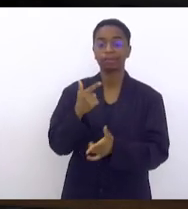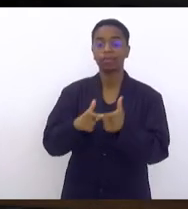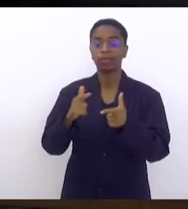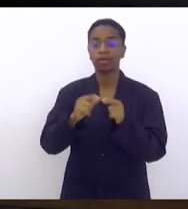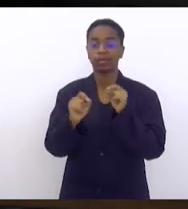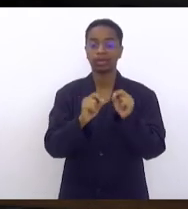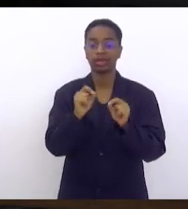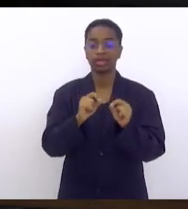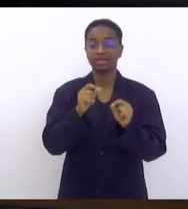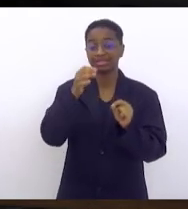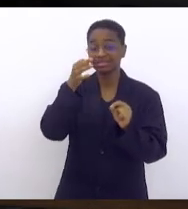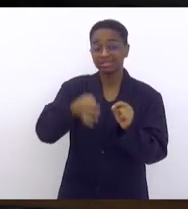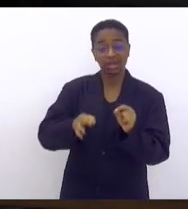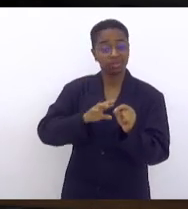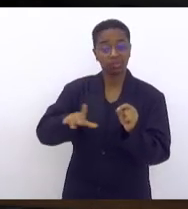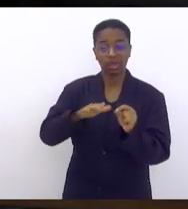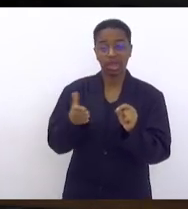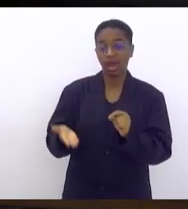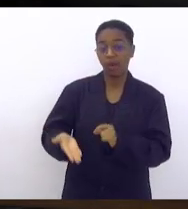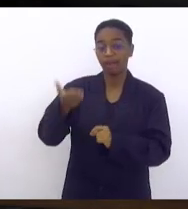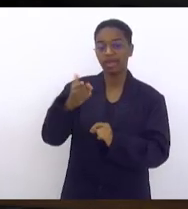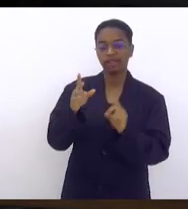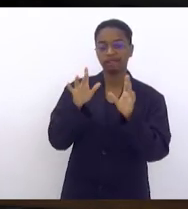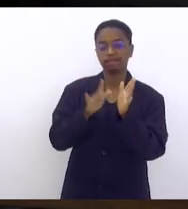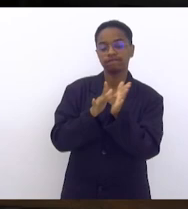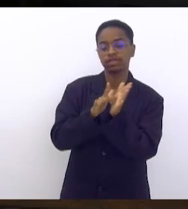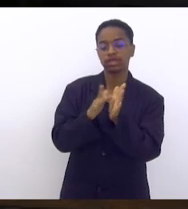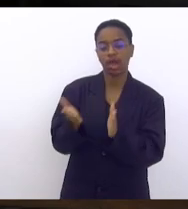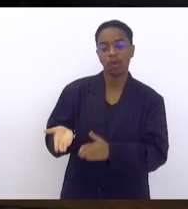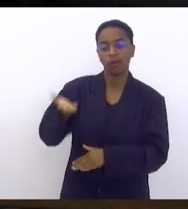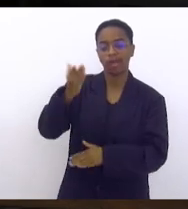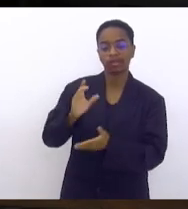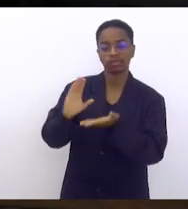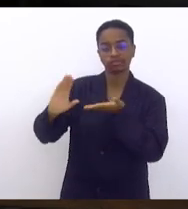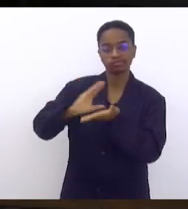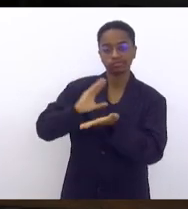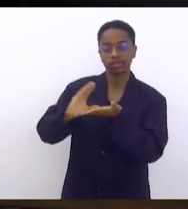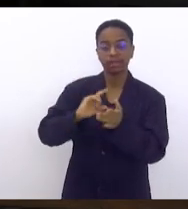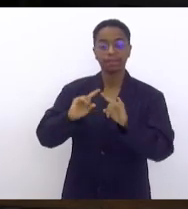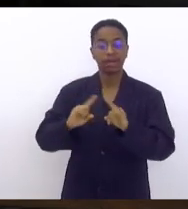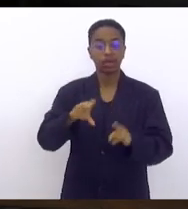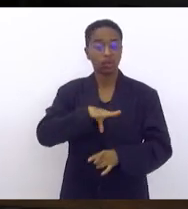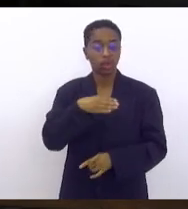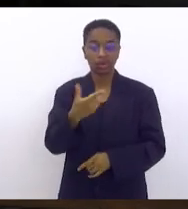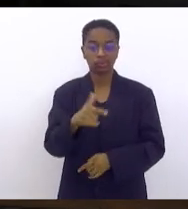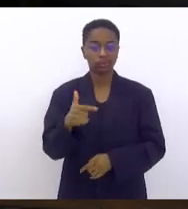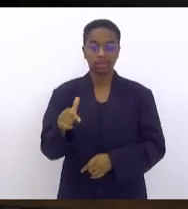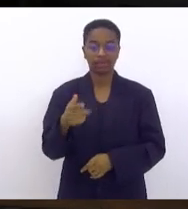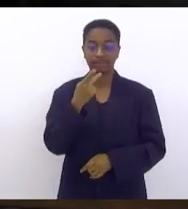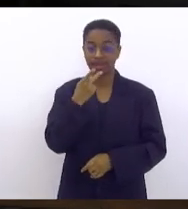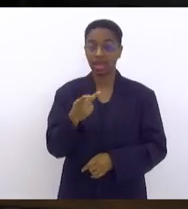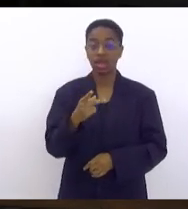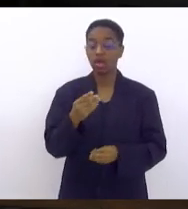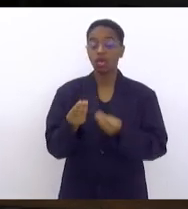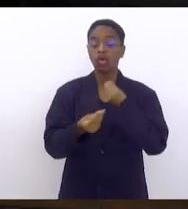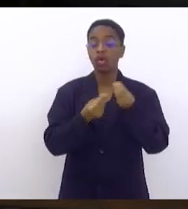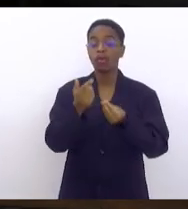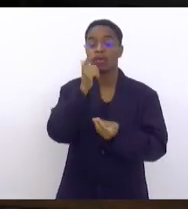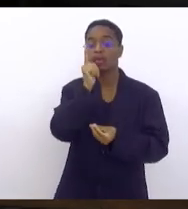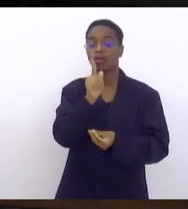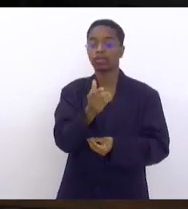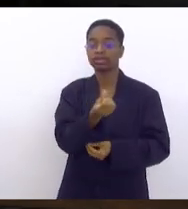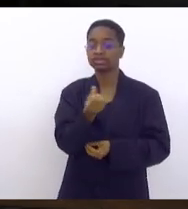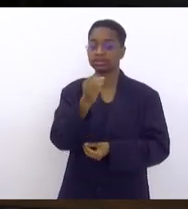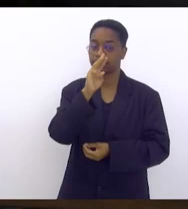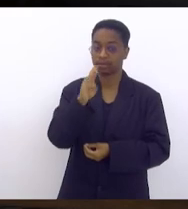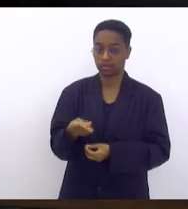você fazer um aumento fictício de receita e não ter a coragem de dizer de onde você vai tirar os 66 milhões. É isso